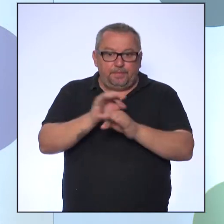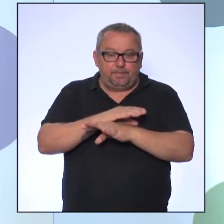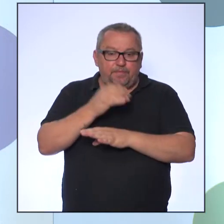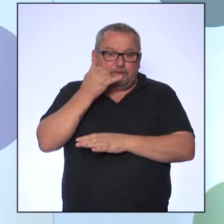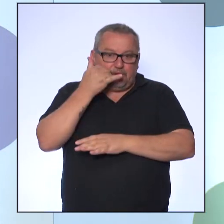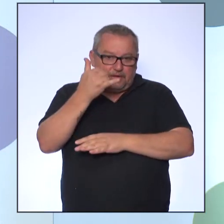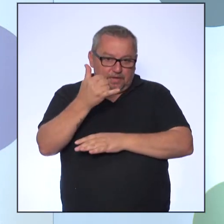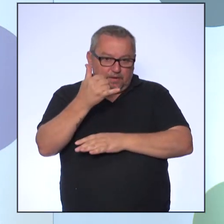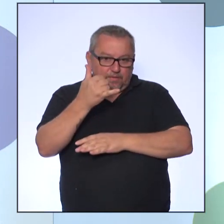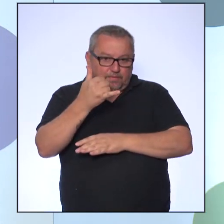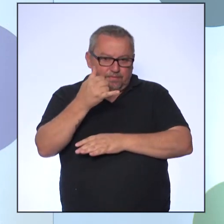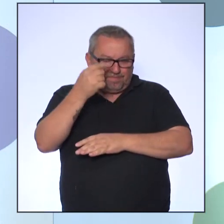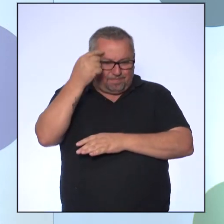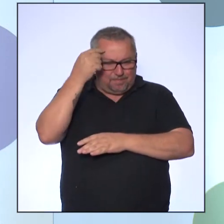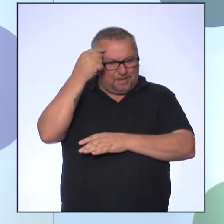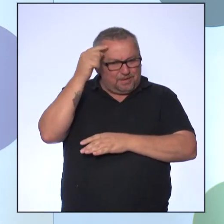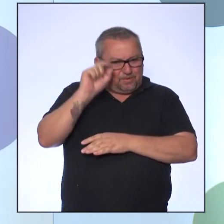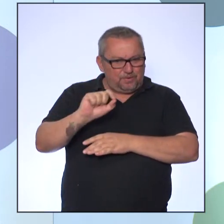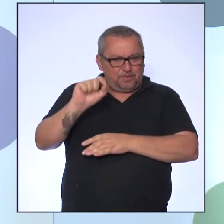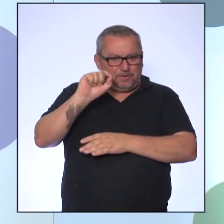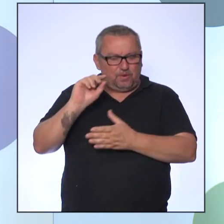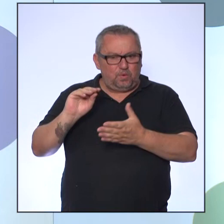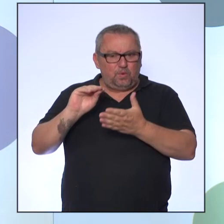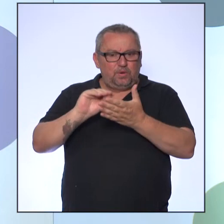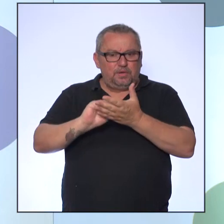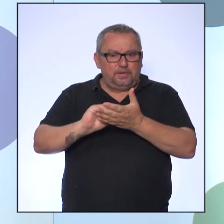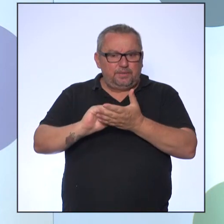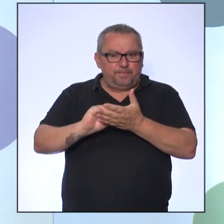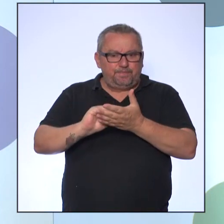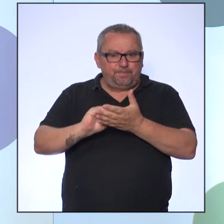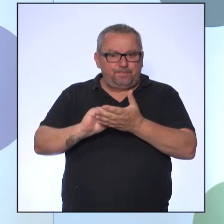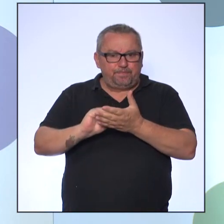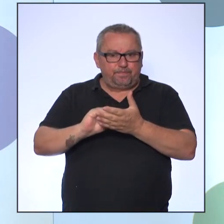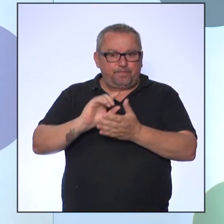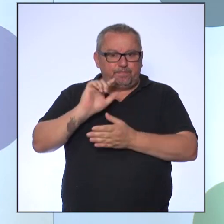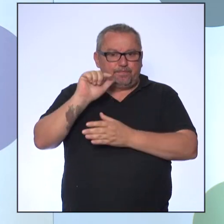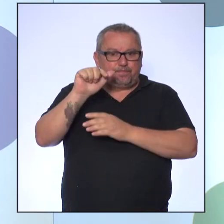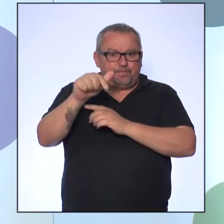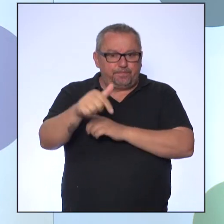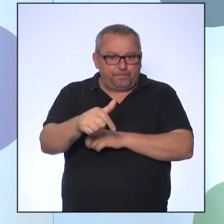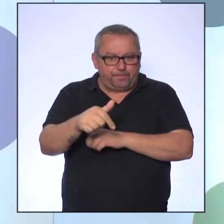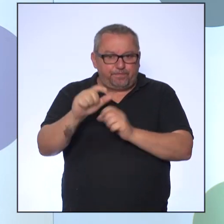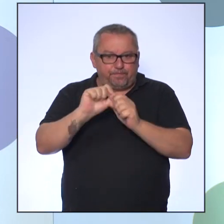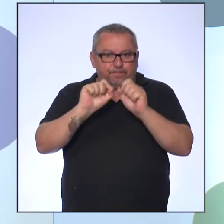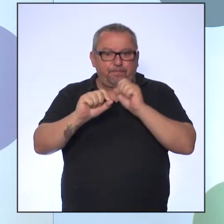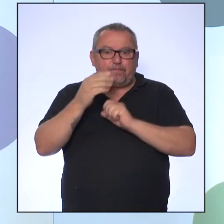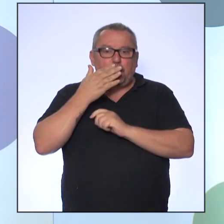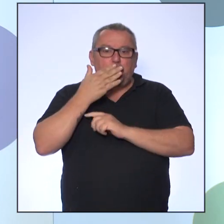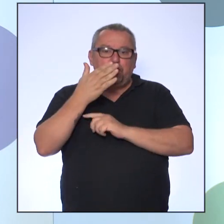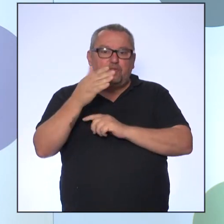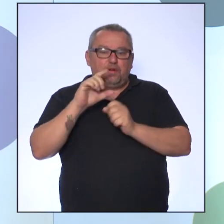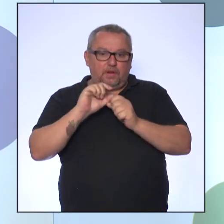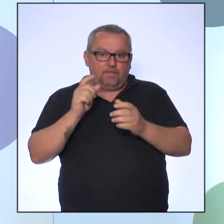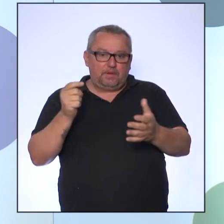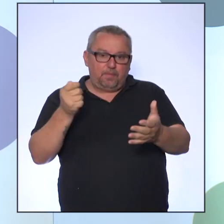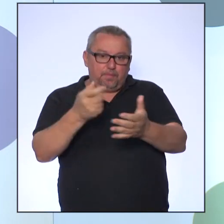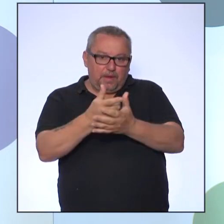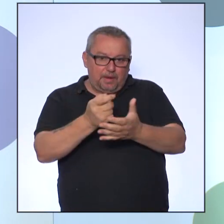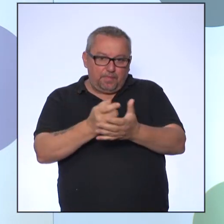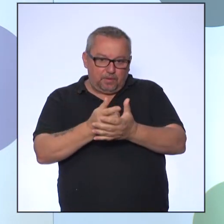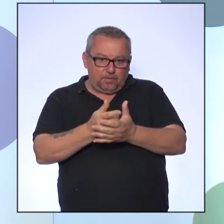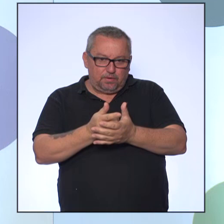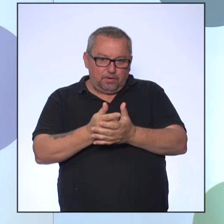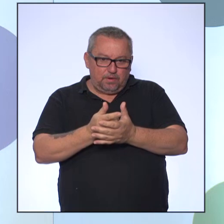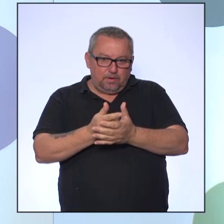né? Pensando nesse sentido, eu colocaria o seguinte, né? Que depois de efetuar o pedido, ela teria que fazer o pagamento. Então, eu escreveria